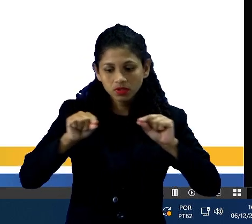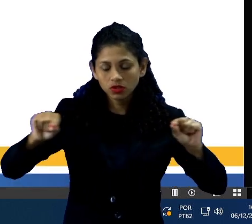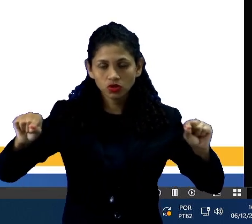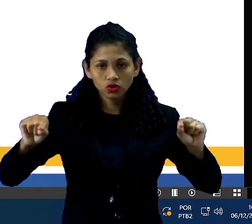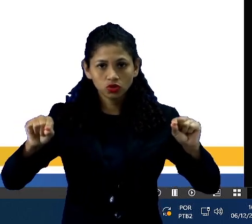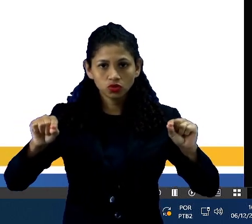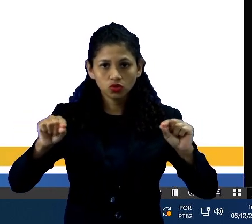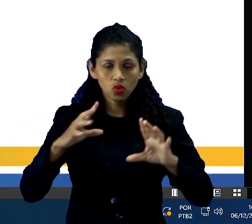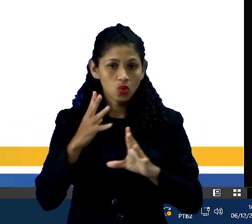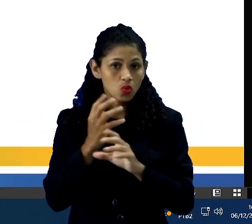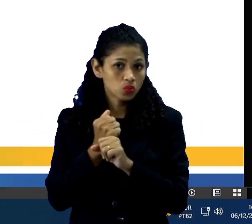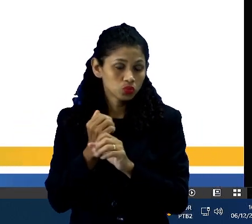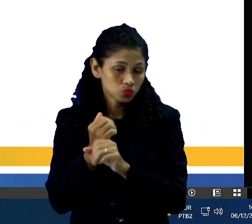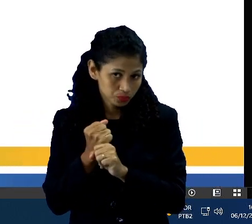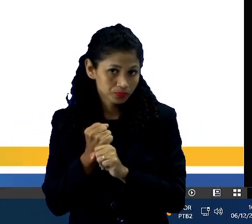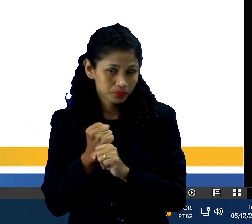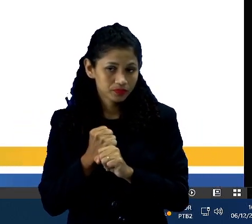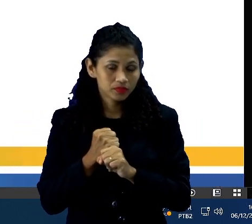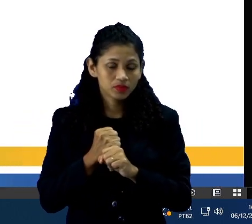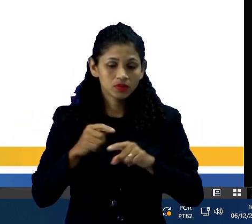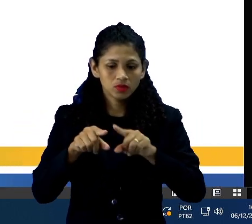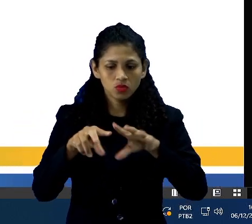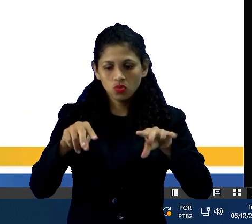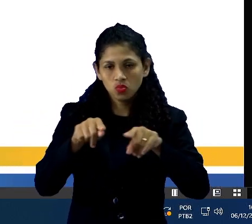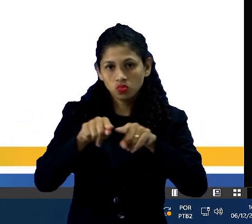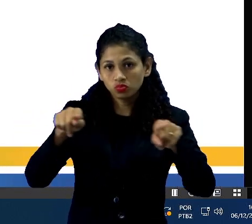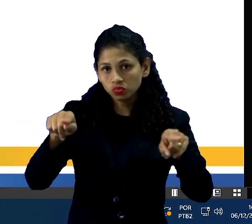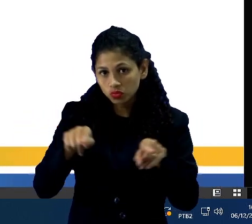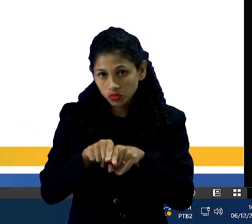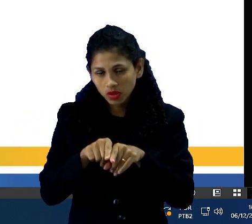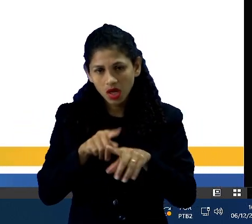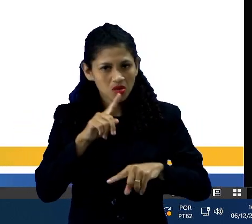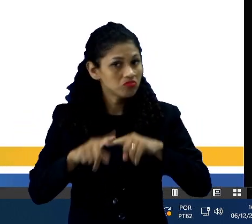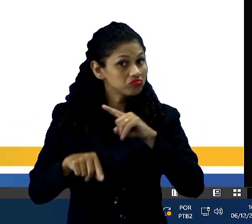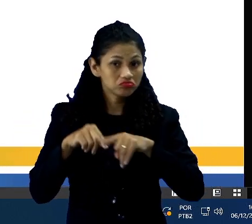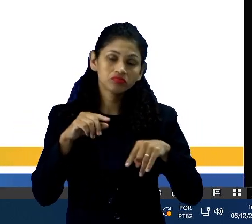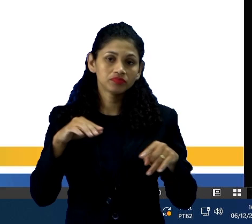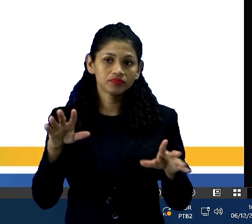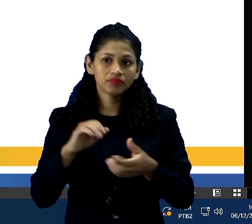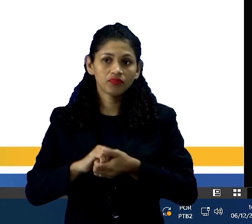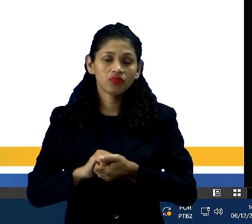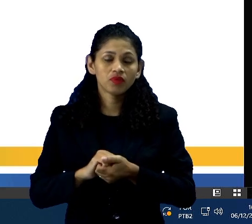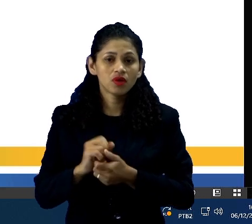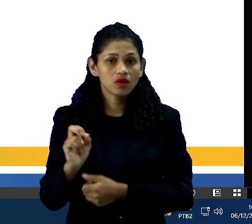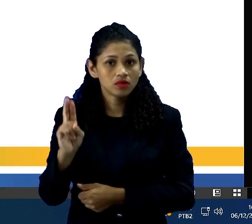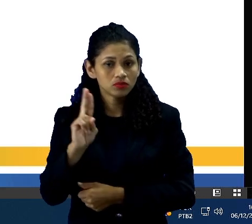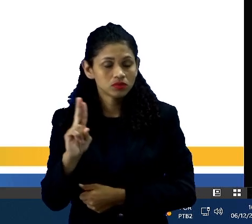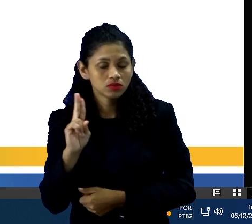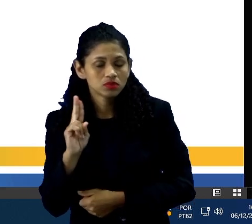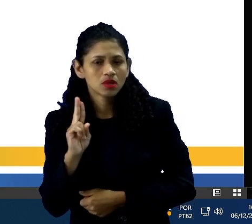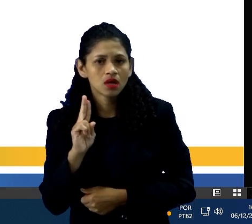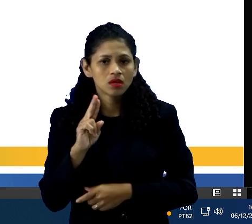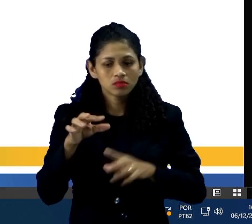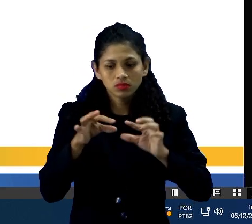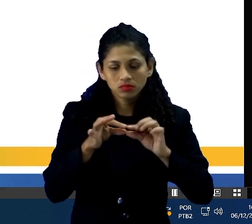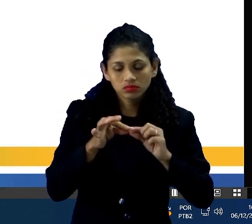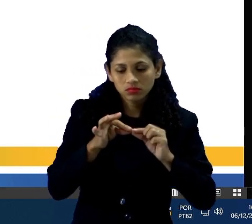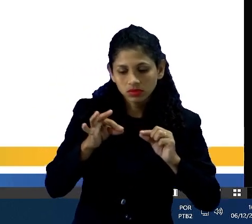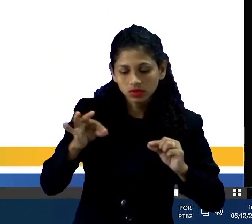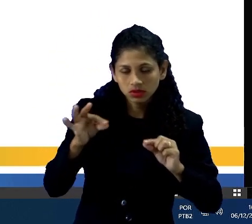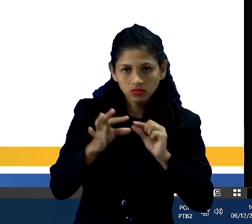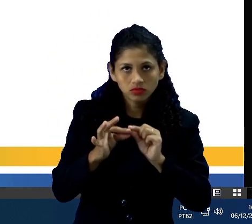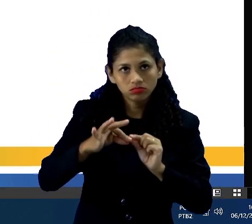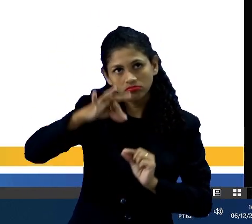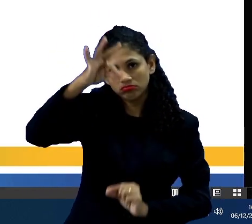de um material, e é útil para comparar com outras medidas, muitas vezes de mesma unidade, representando